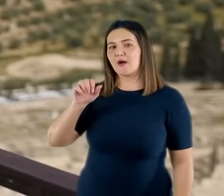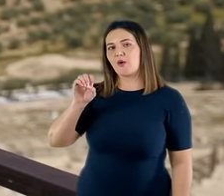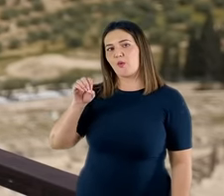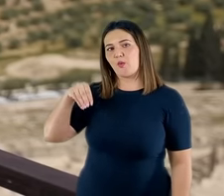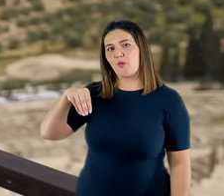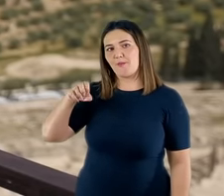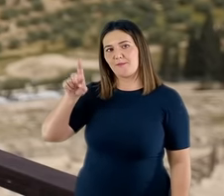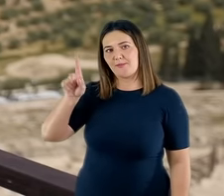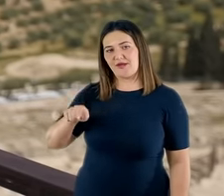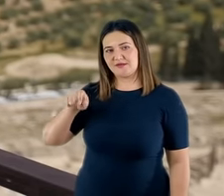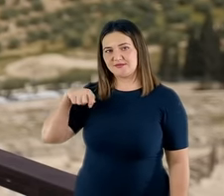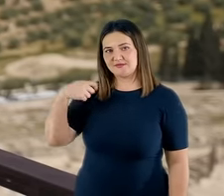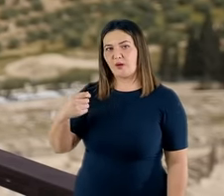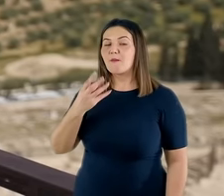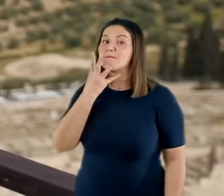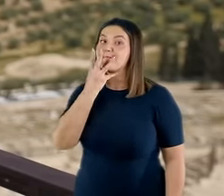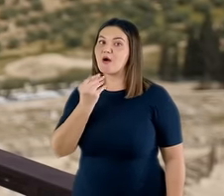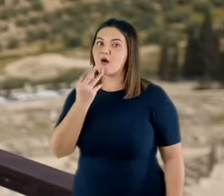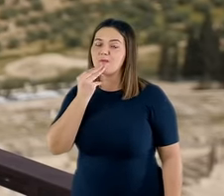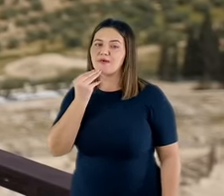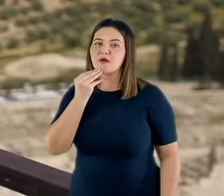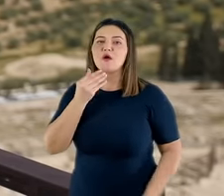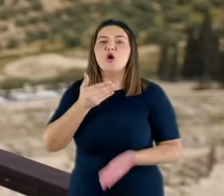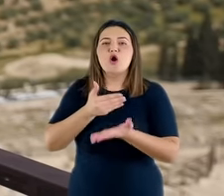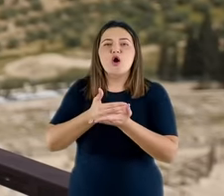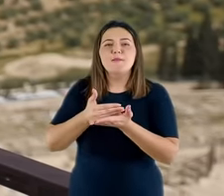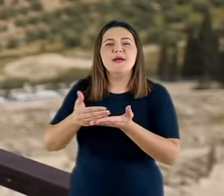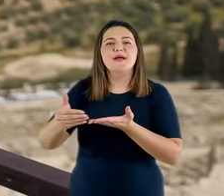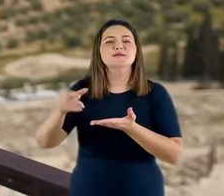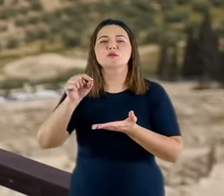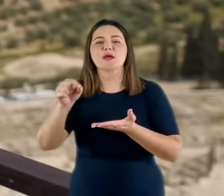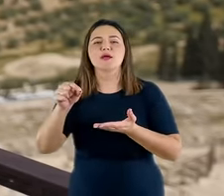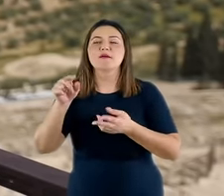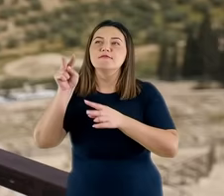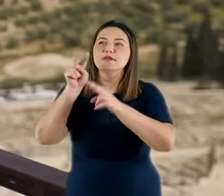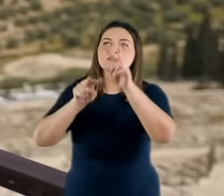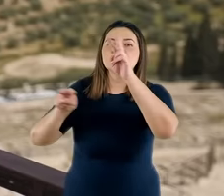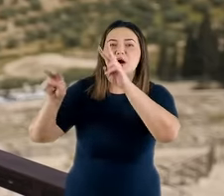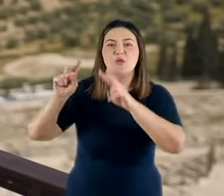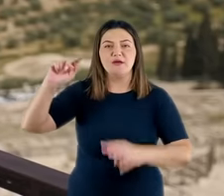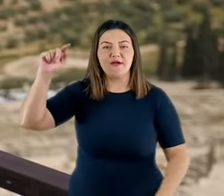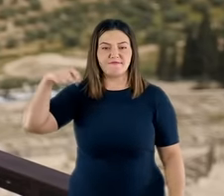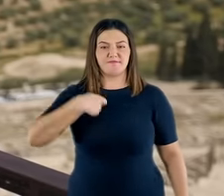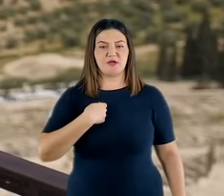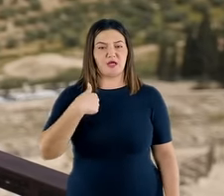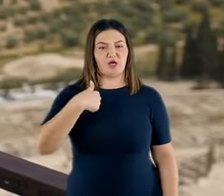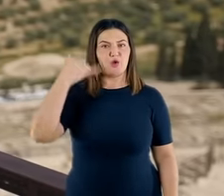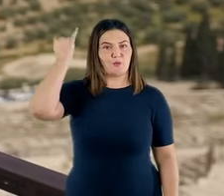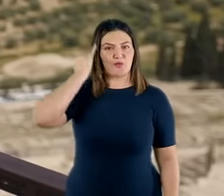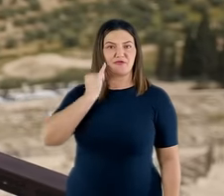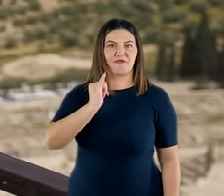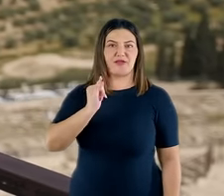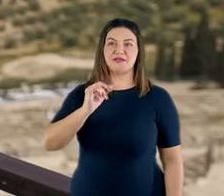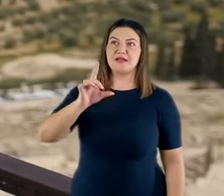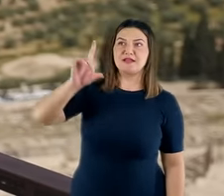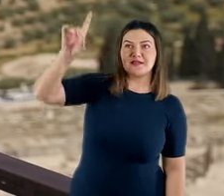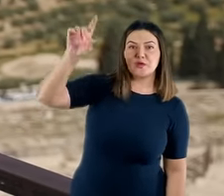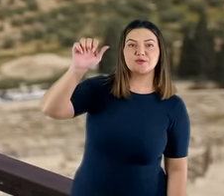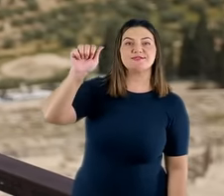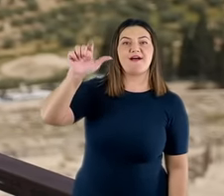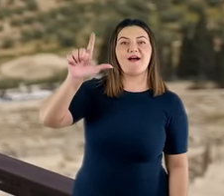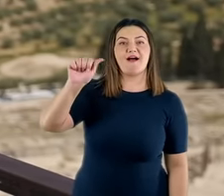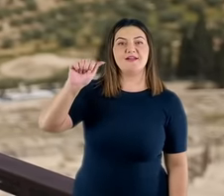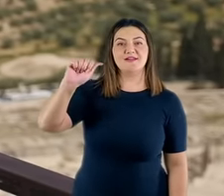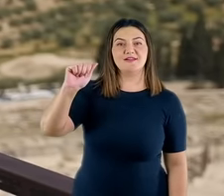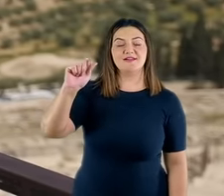Meca, começa a ter visões e pretende ser um profeta do Deus Altíssimo chamado Alá, em